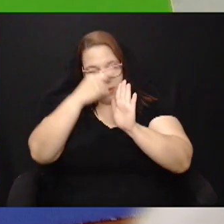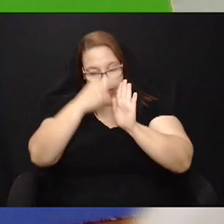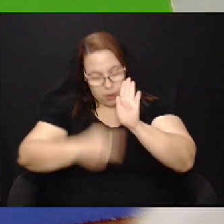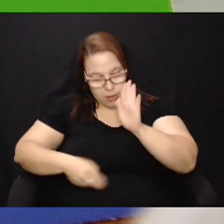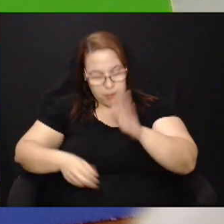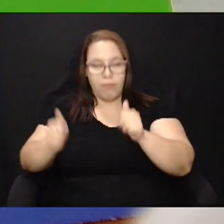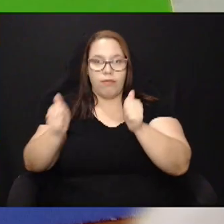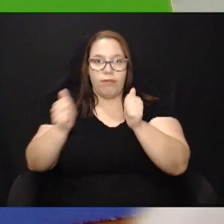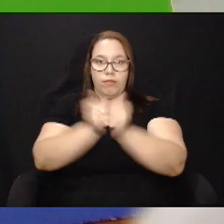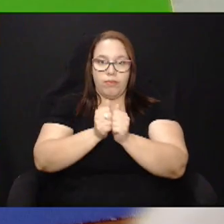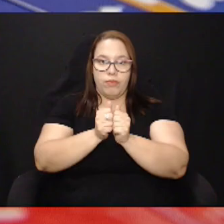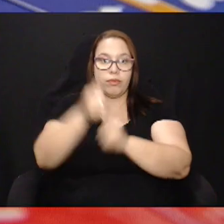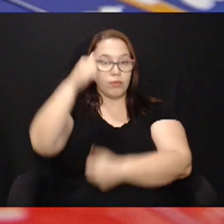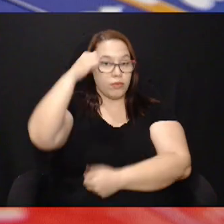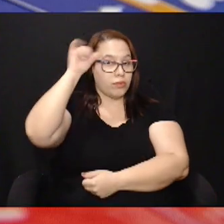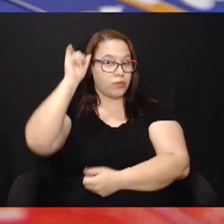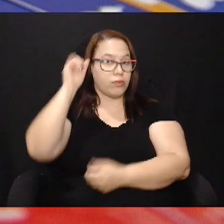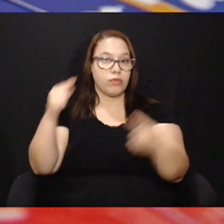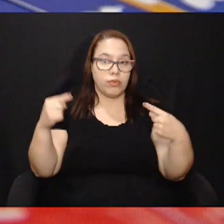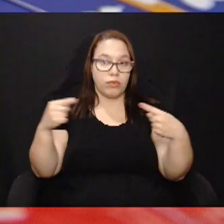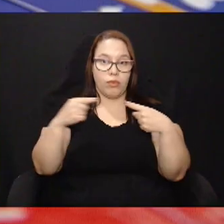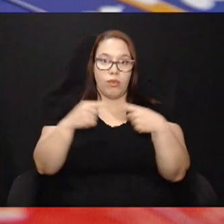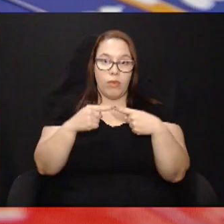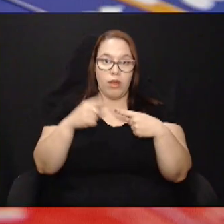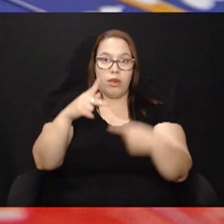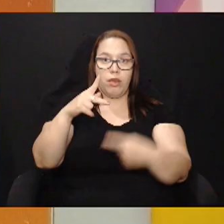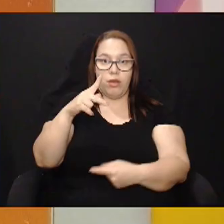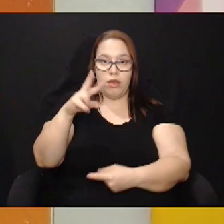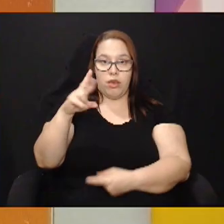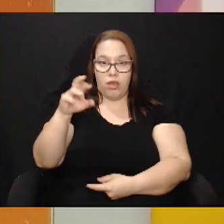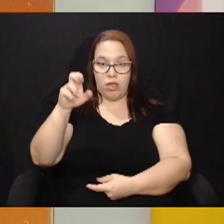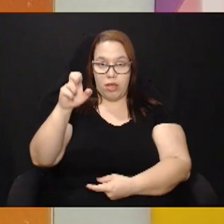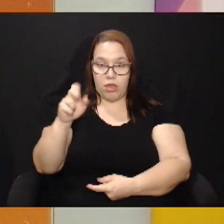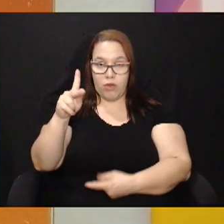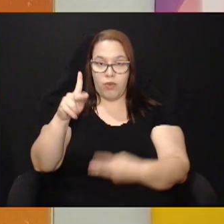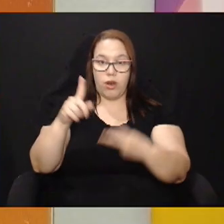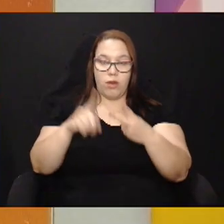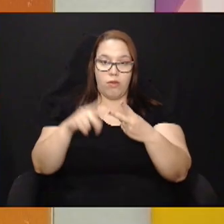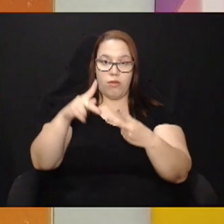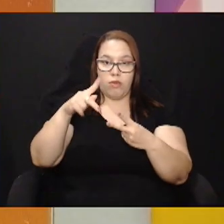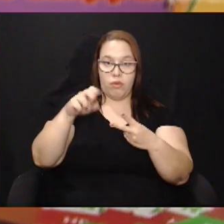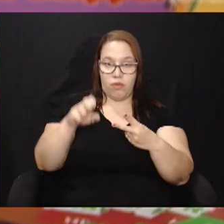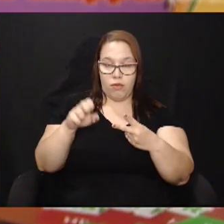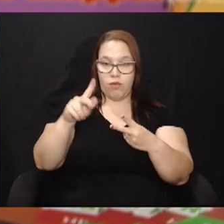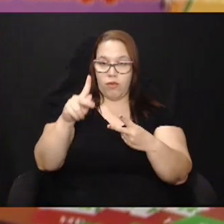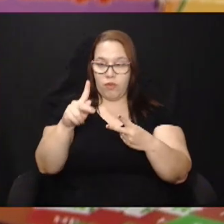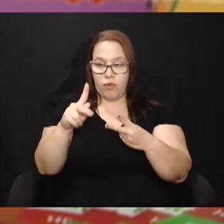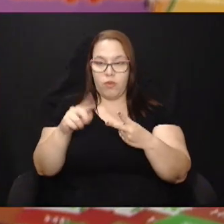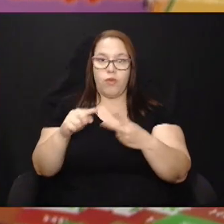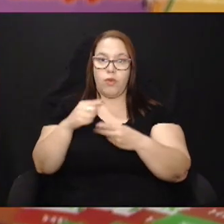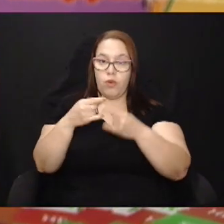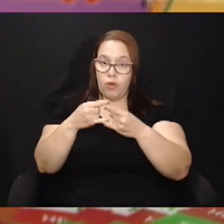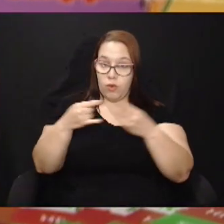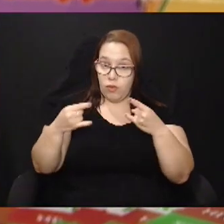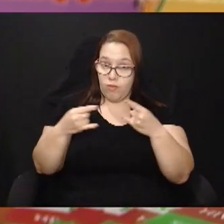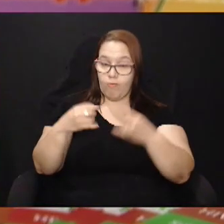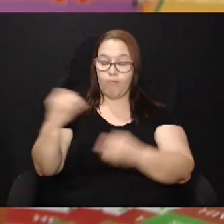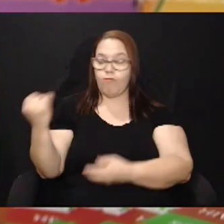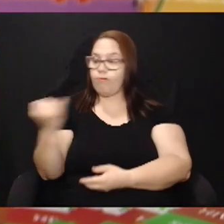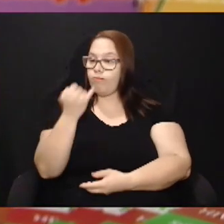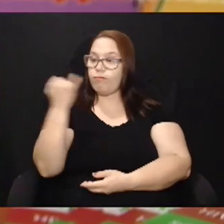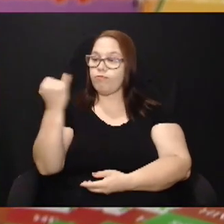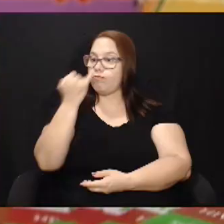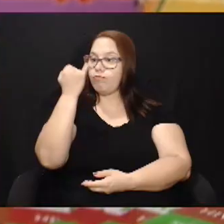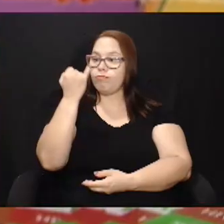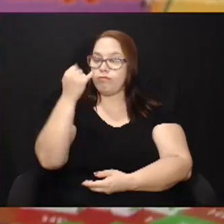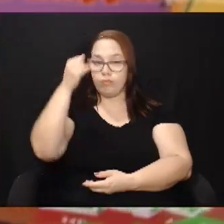denomina prevenção combinada. A PEP e PrEP também estão, e o preservativo, claro. O preservativo é um dos insumos mais importantes em